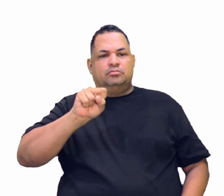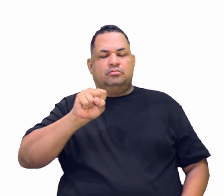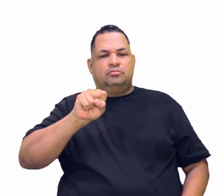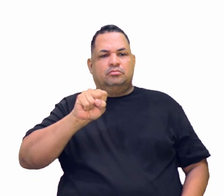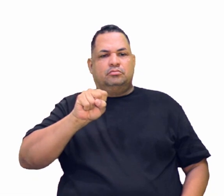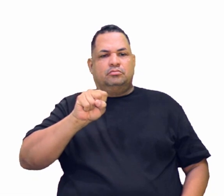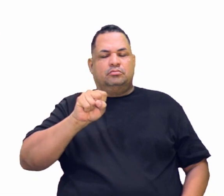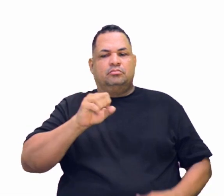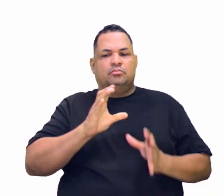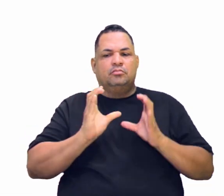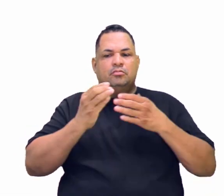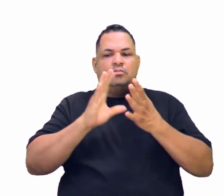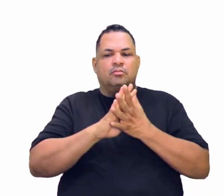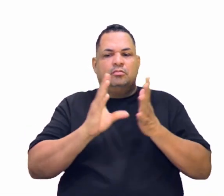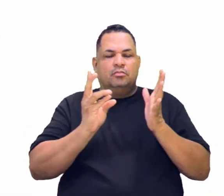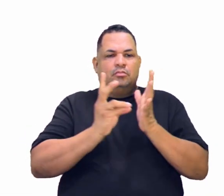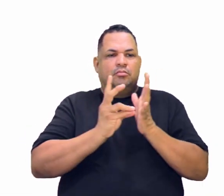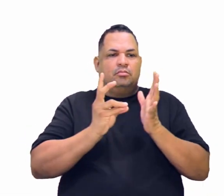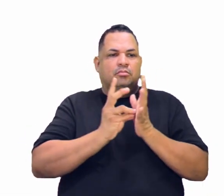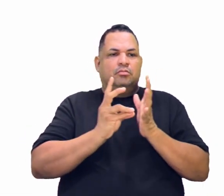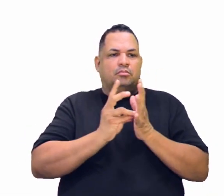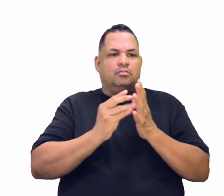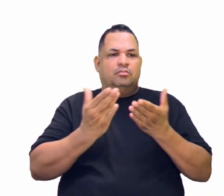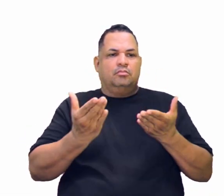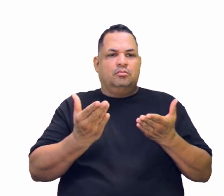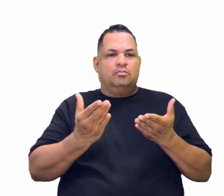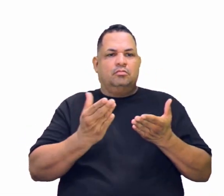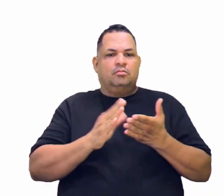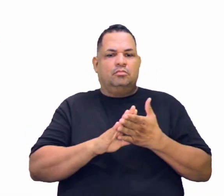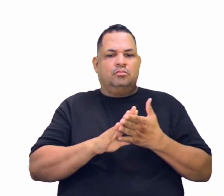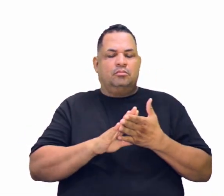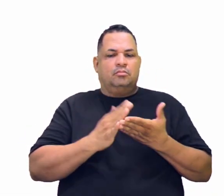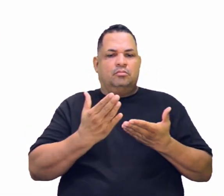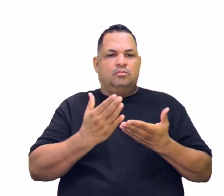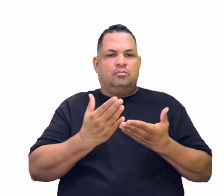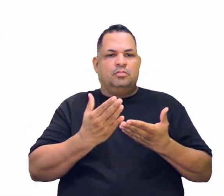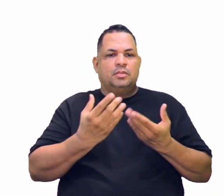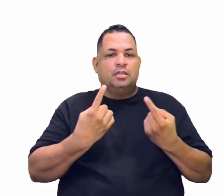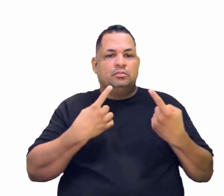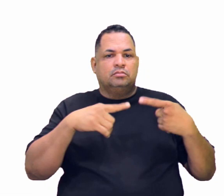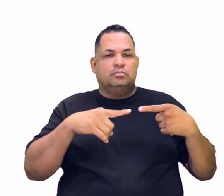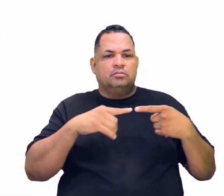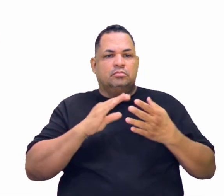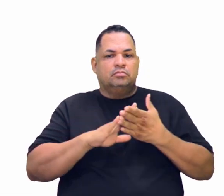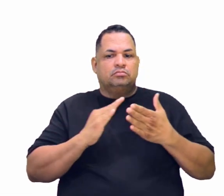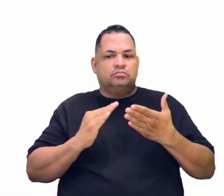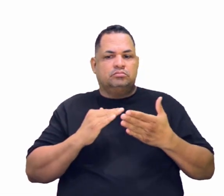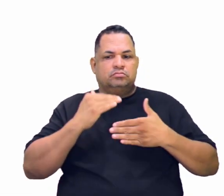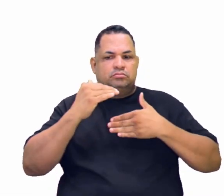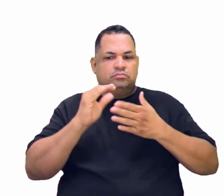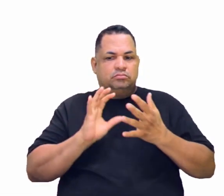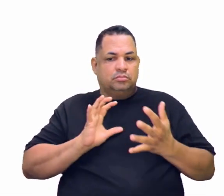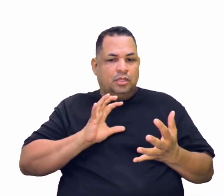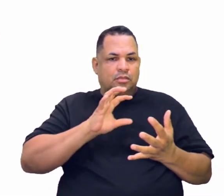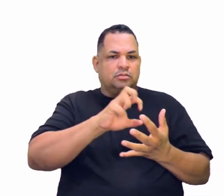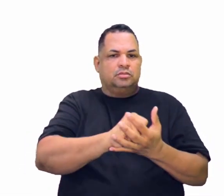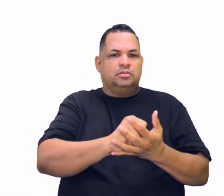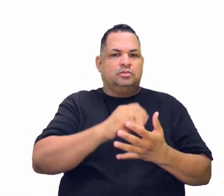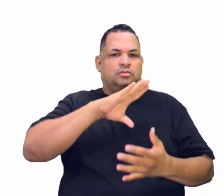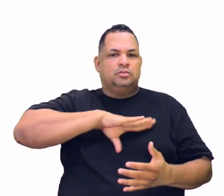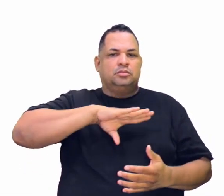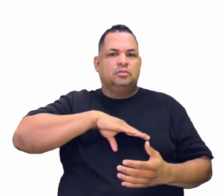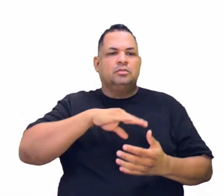Essa tribo indígena é a que mais irá reagir ao avanço dos portugueses aqui na Amazônia.